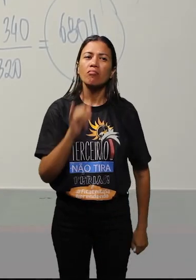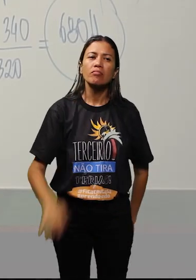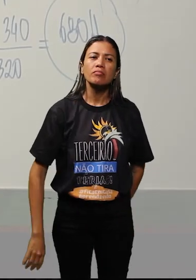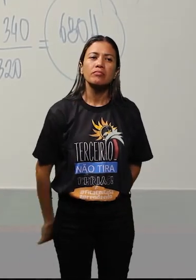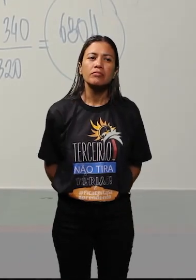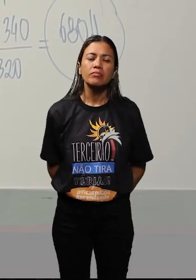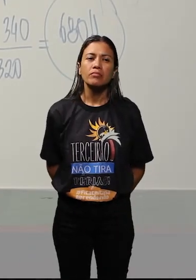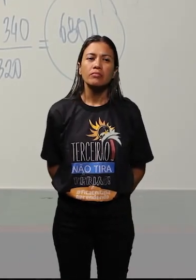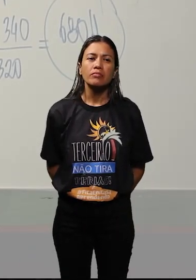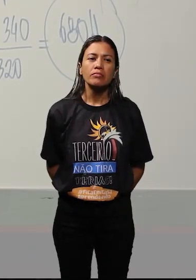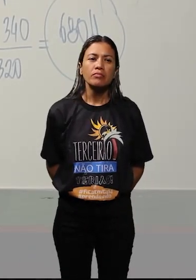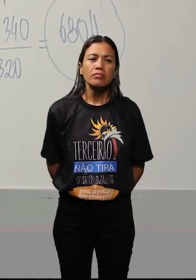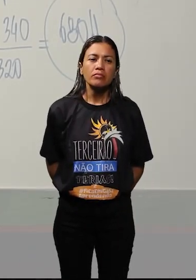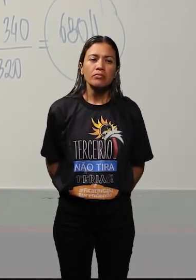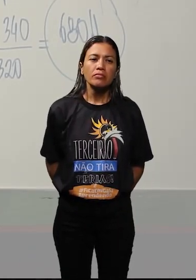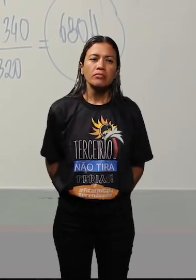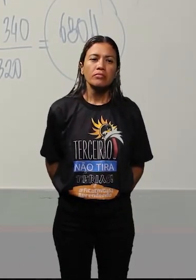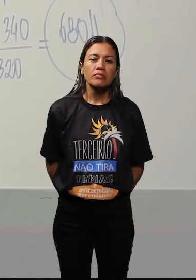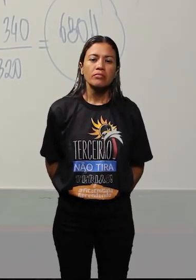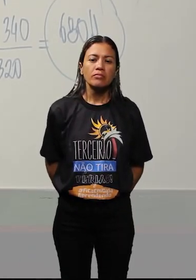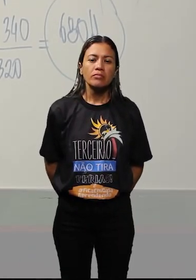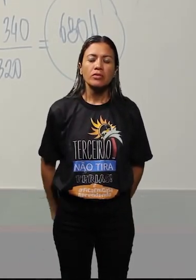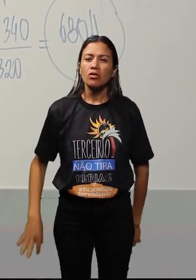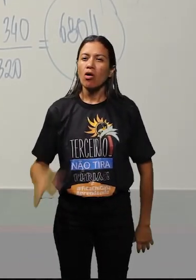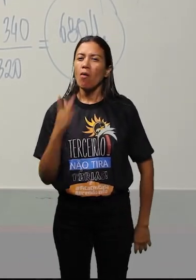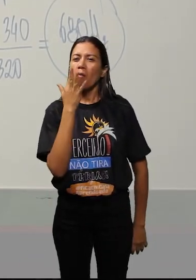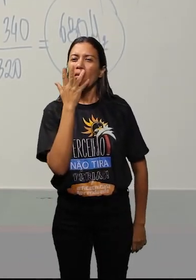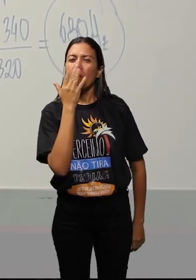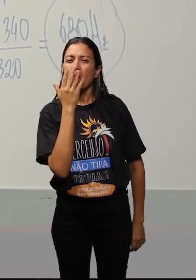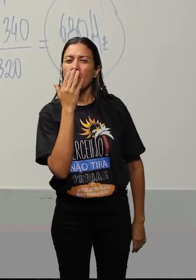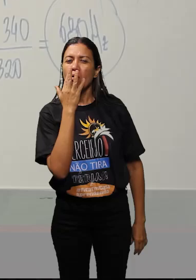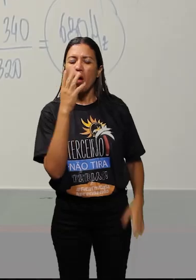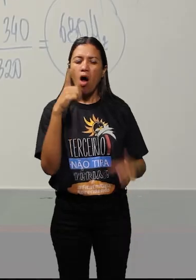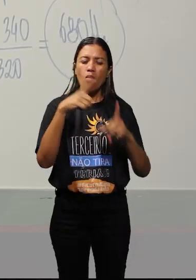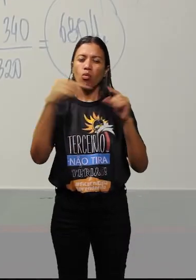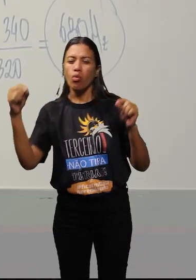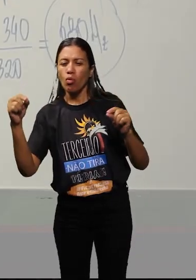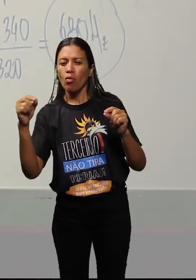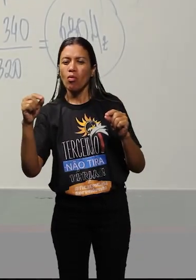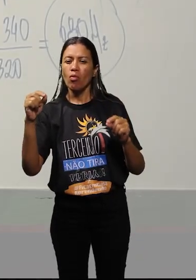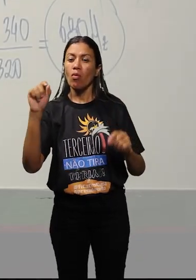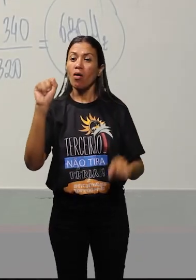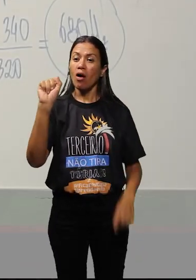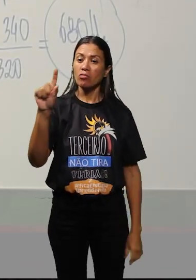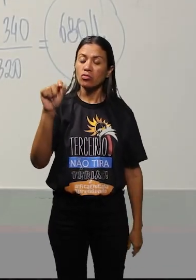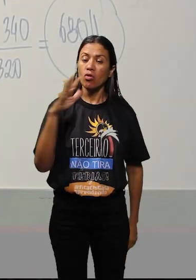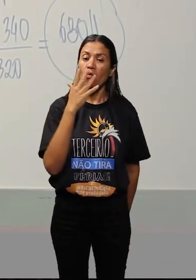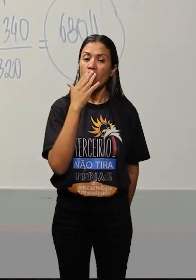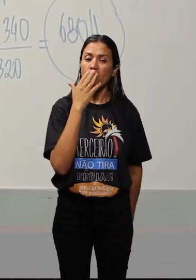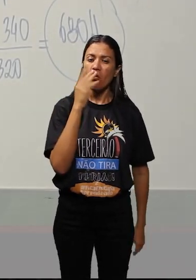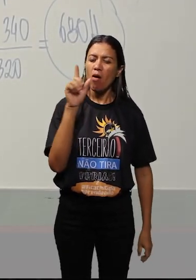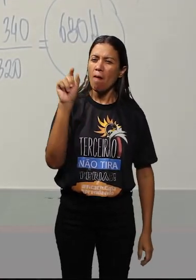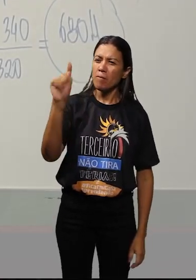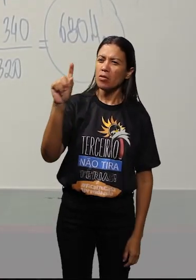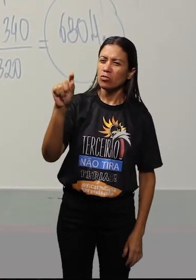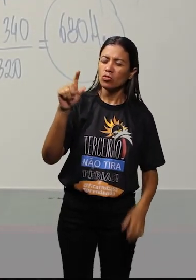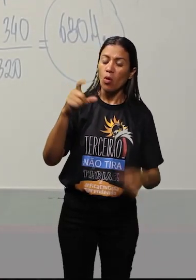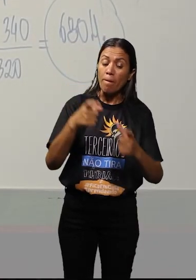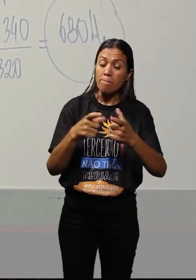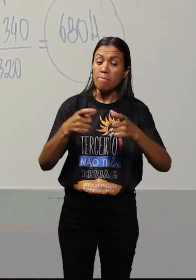exemplo, um astro de uma coloração tendendo mais para o azul, é porque para o azul tem a ideia de que a frequência é